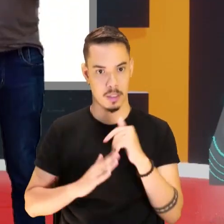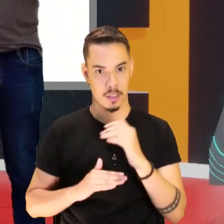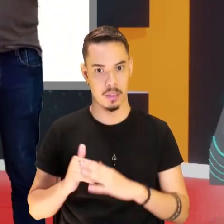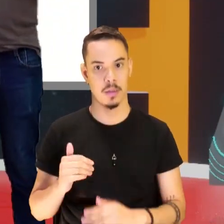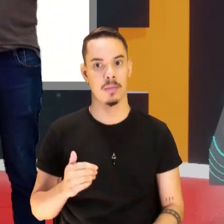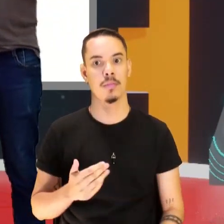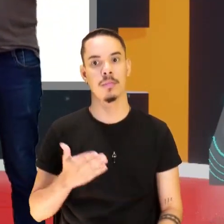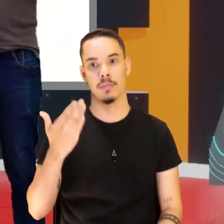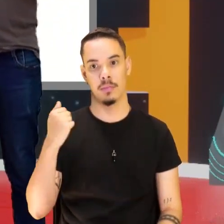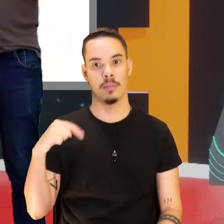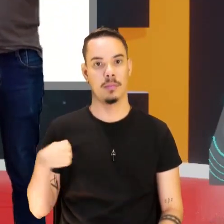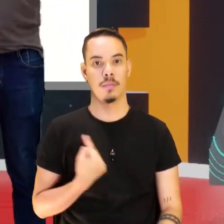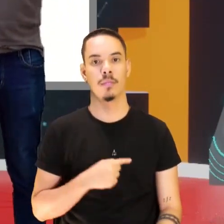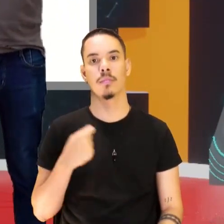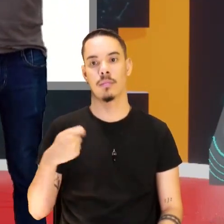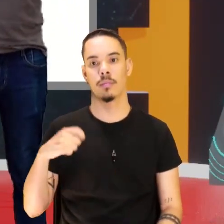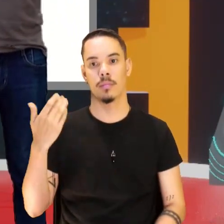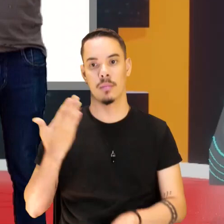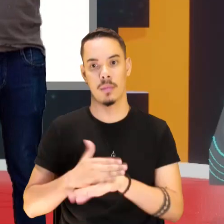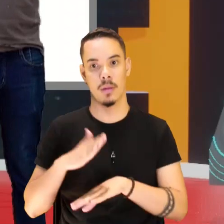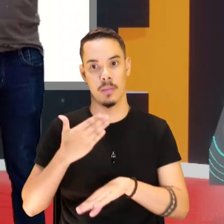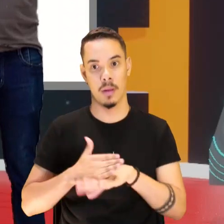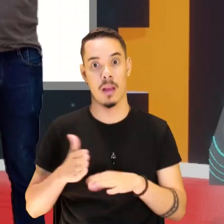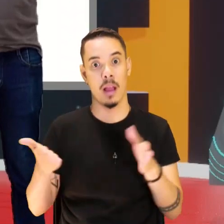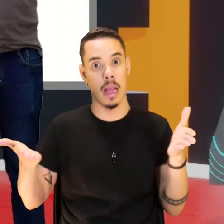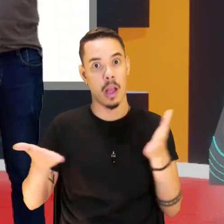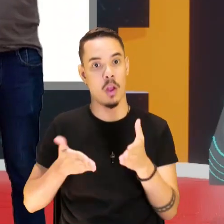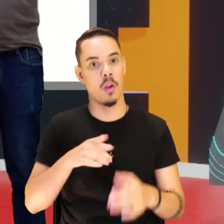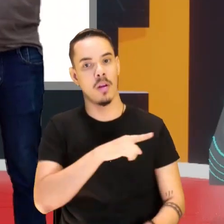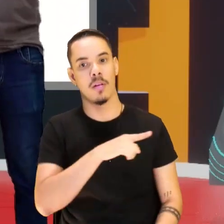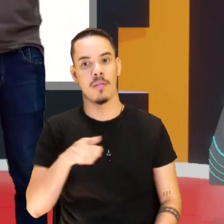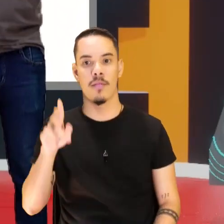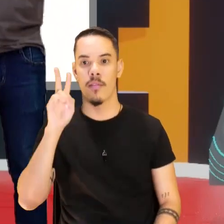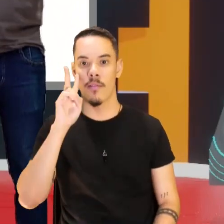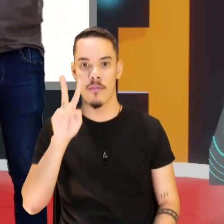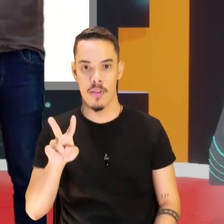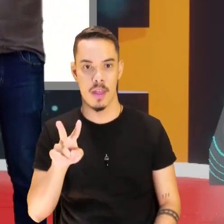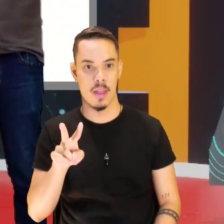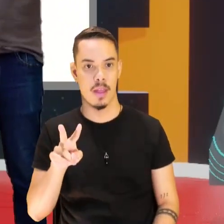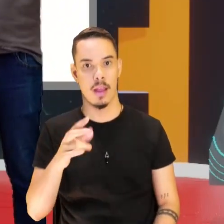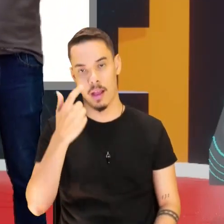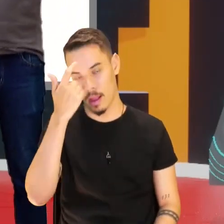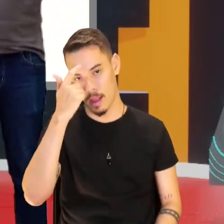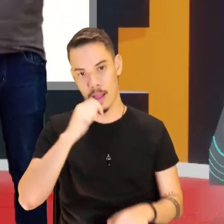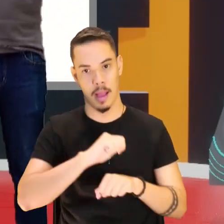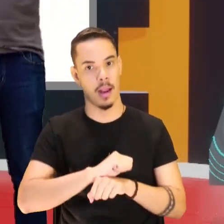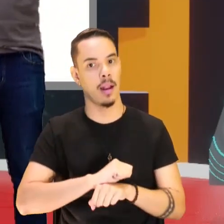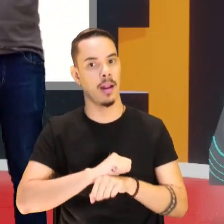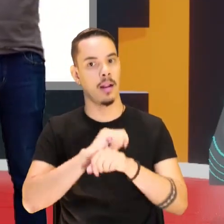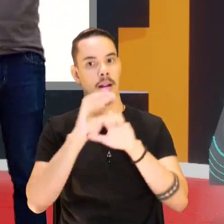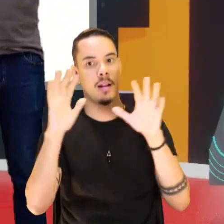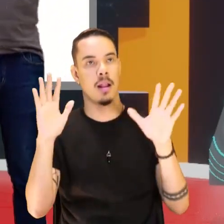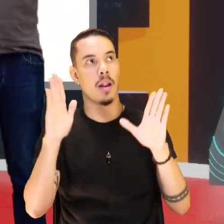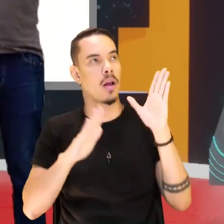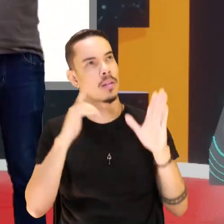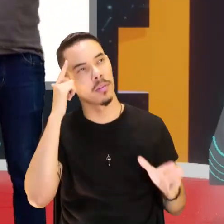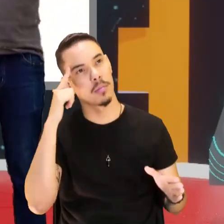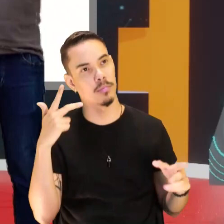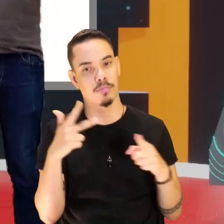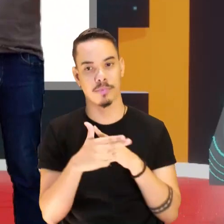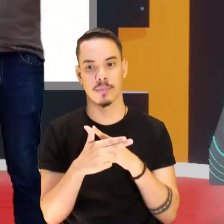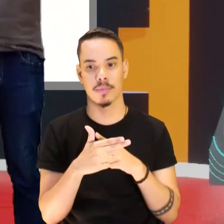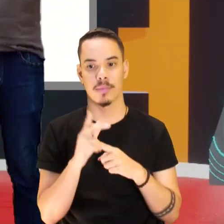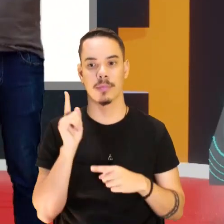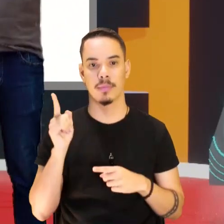prática a gente precisa praticar mais visível e às vezes fica meio agora